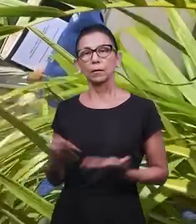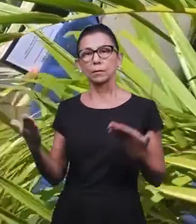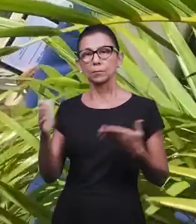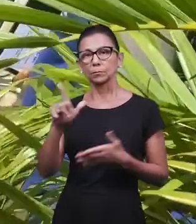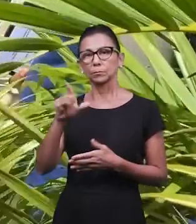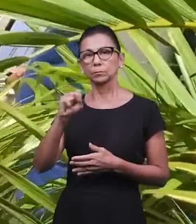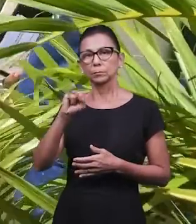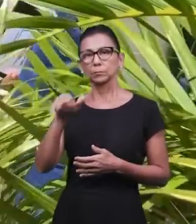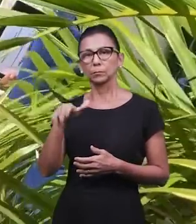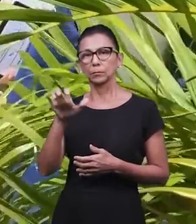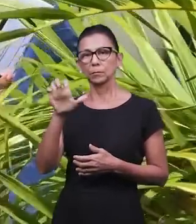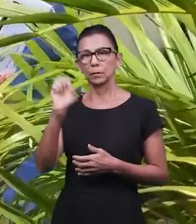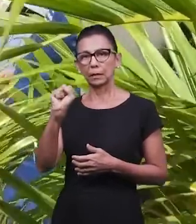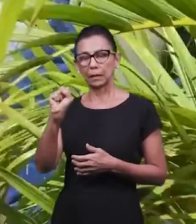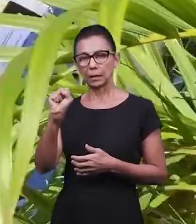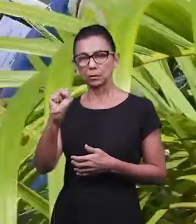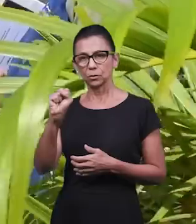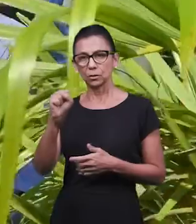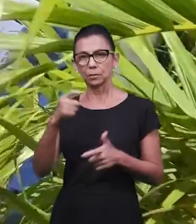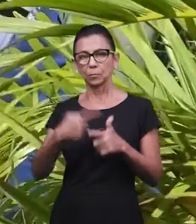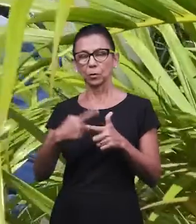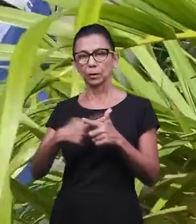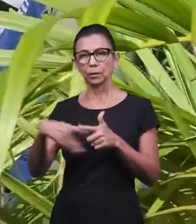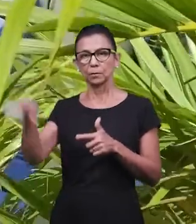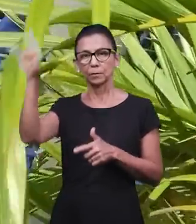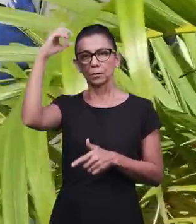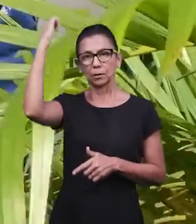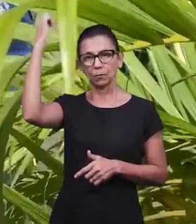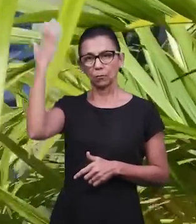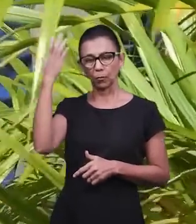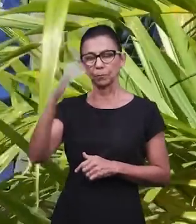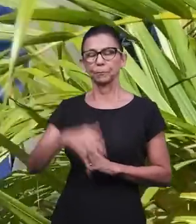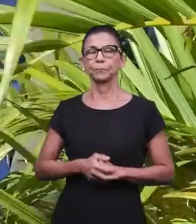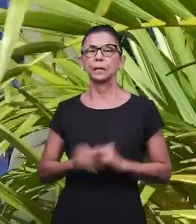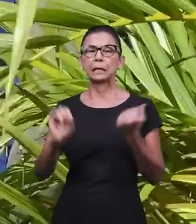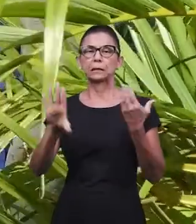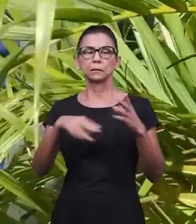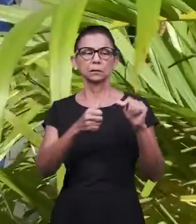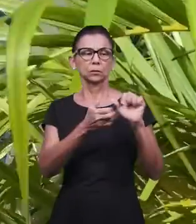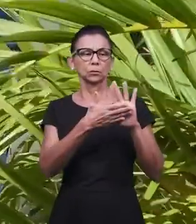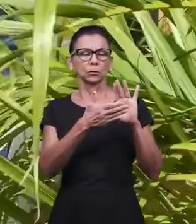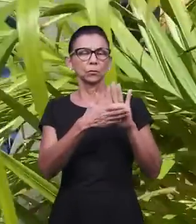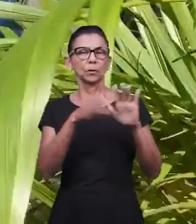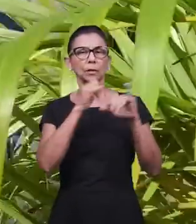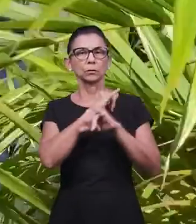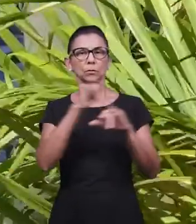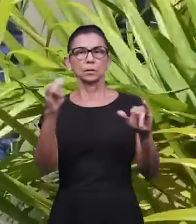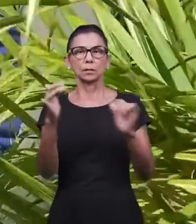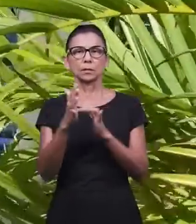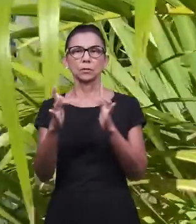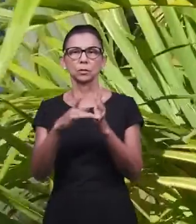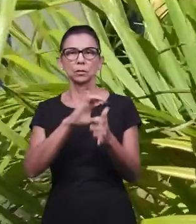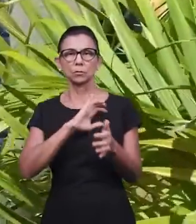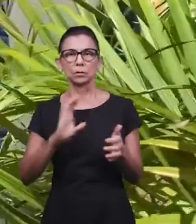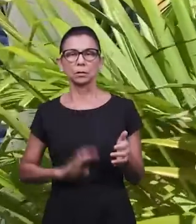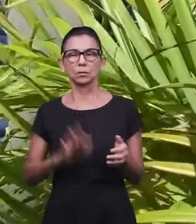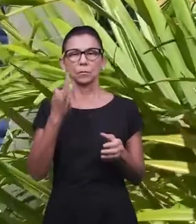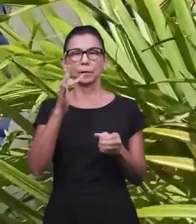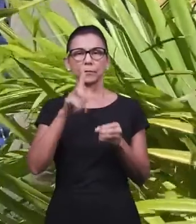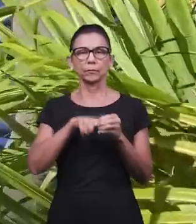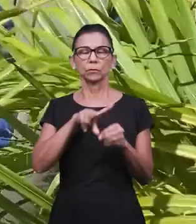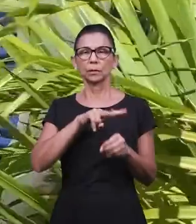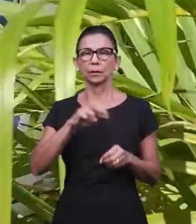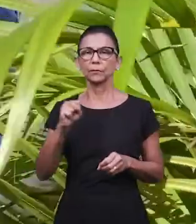de Lages, cumprindo uma revelação do Espírito Santo, cantando louvores, anunciando que Jesus Cristo breve vai